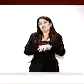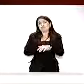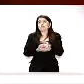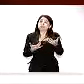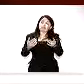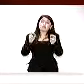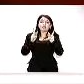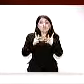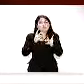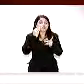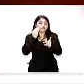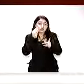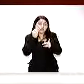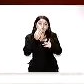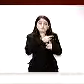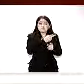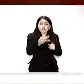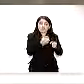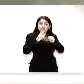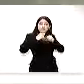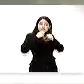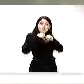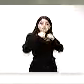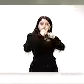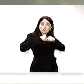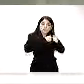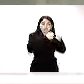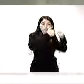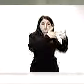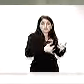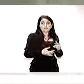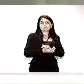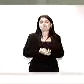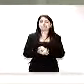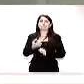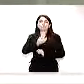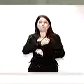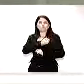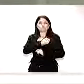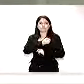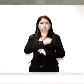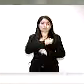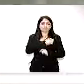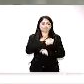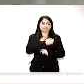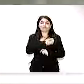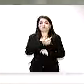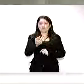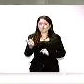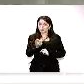as informações Ok tô de pleno acordo vamos o item uma vez